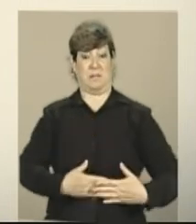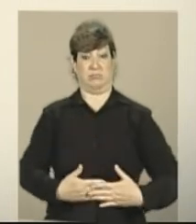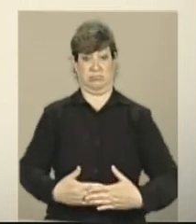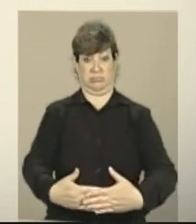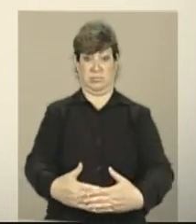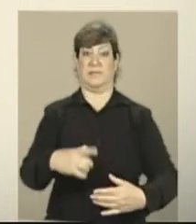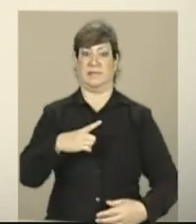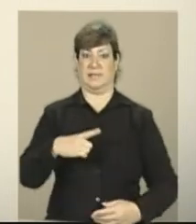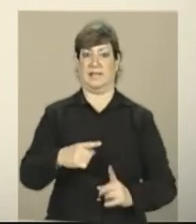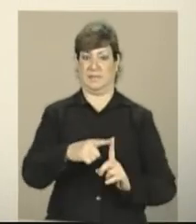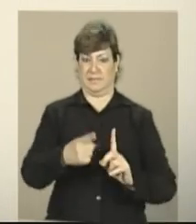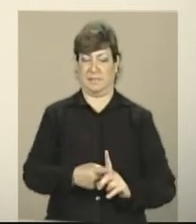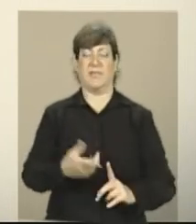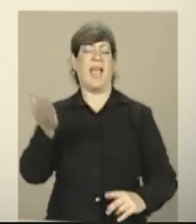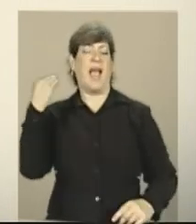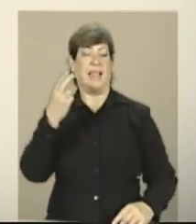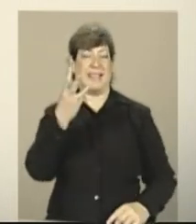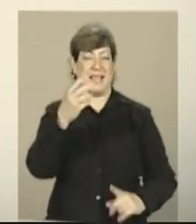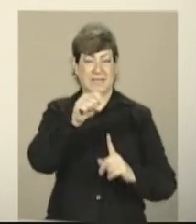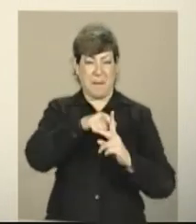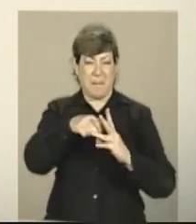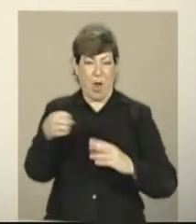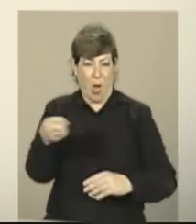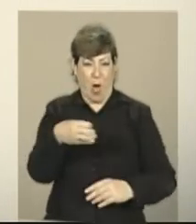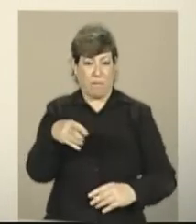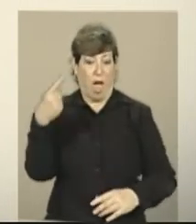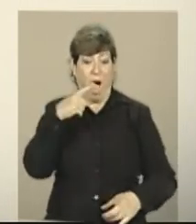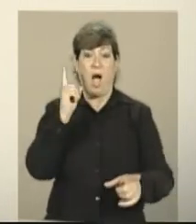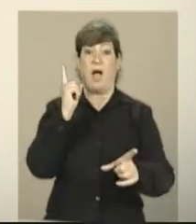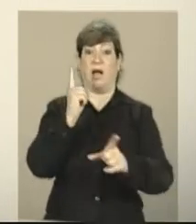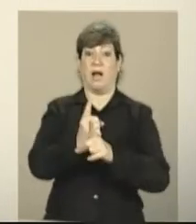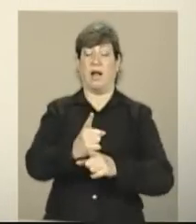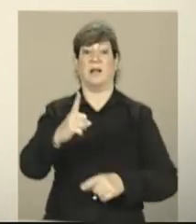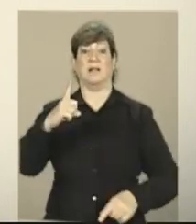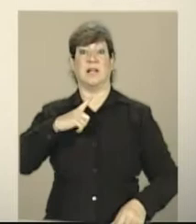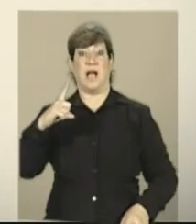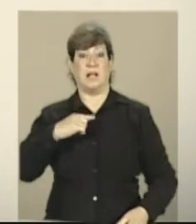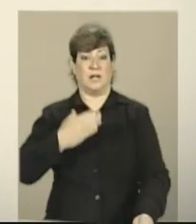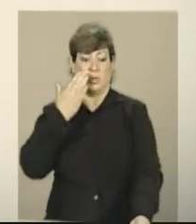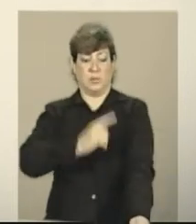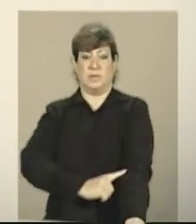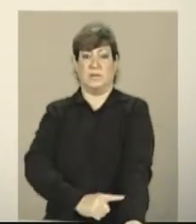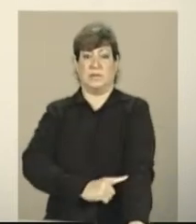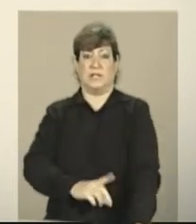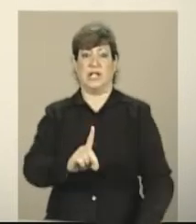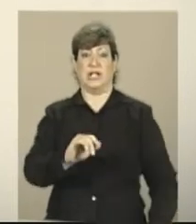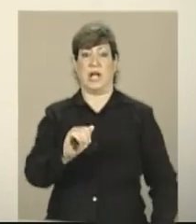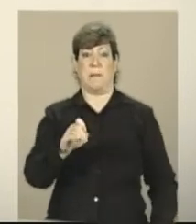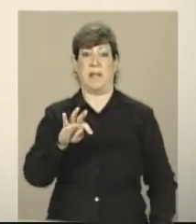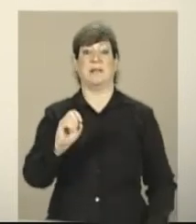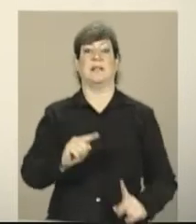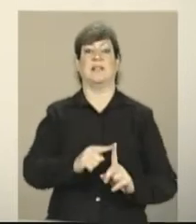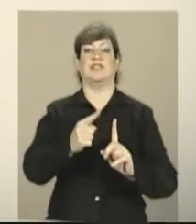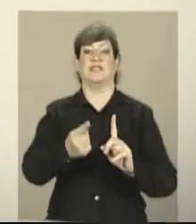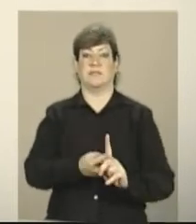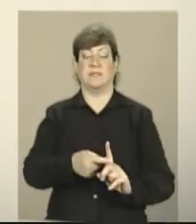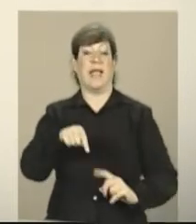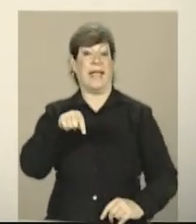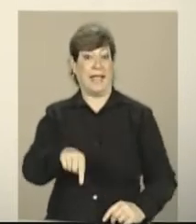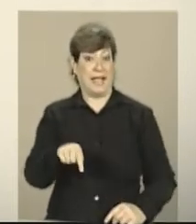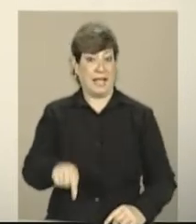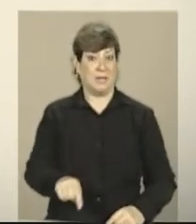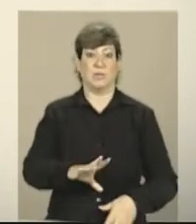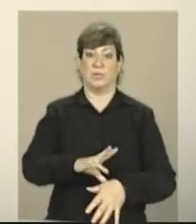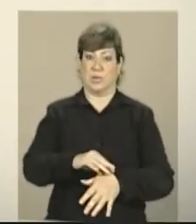gravidez quando ele estava no terceiro mês descobriu então que estava com diabetes gestacional uma